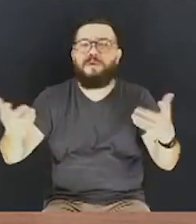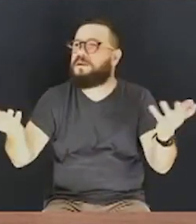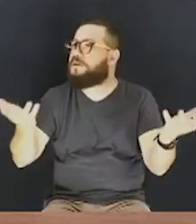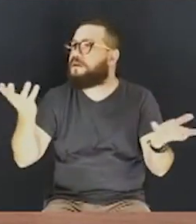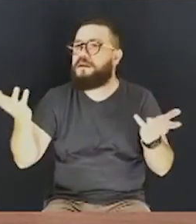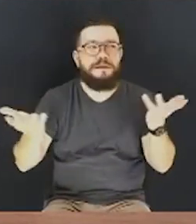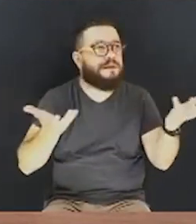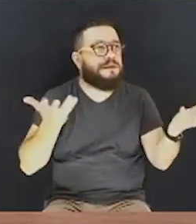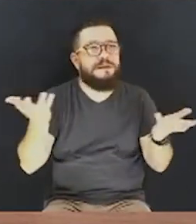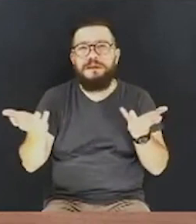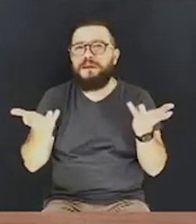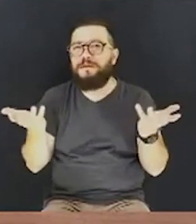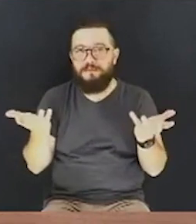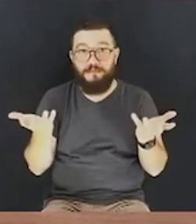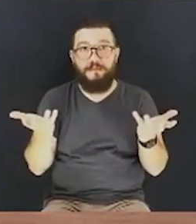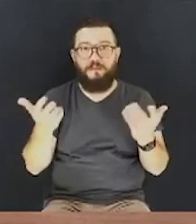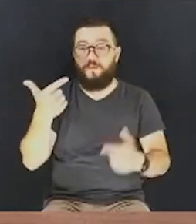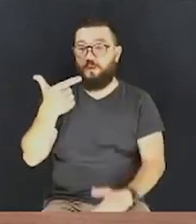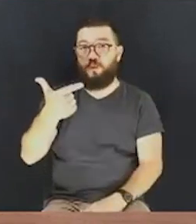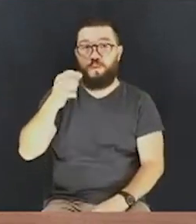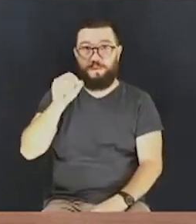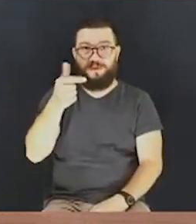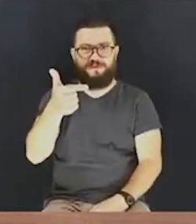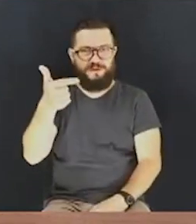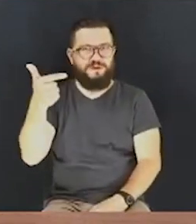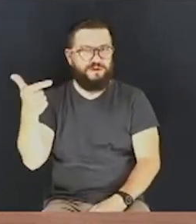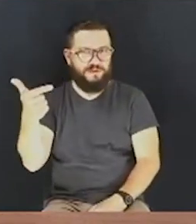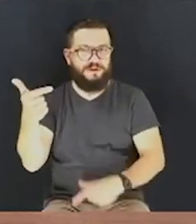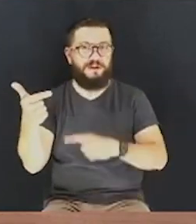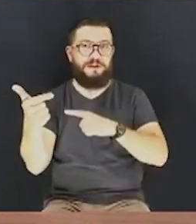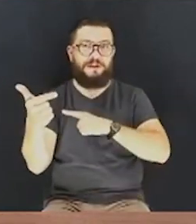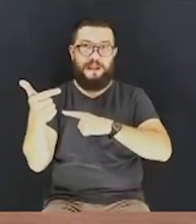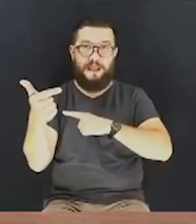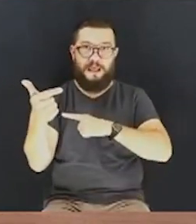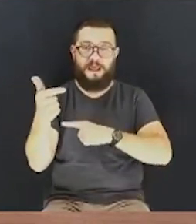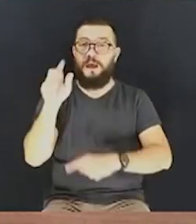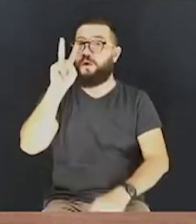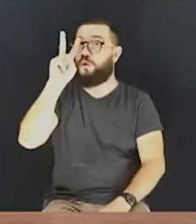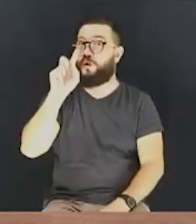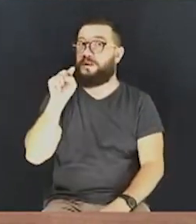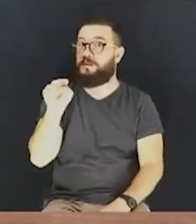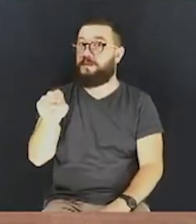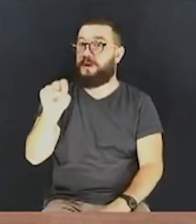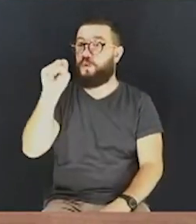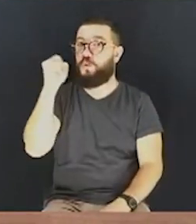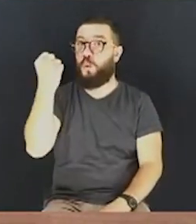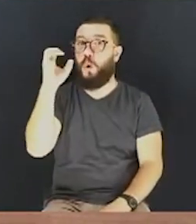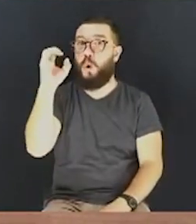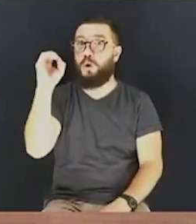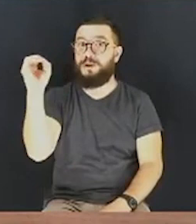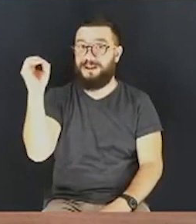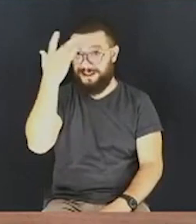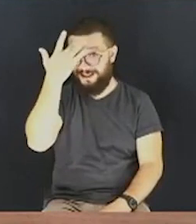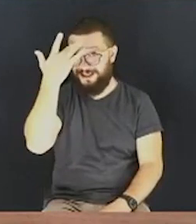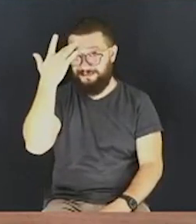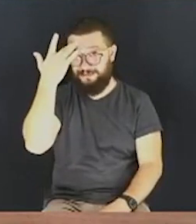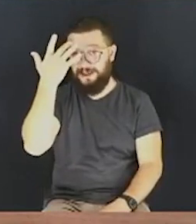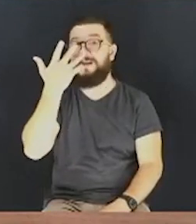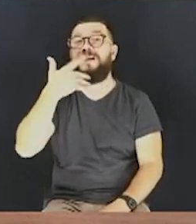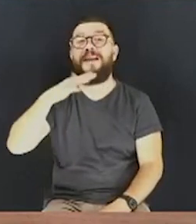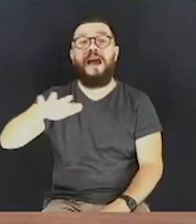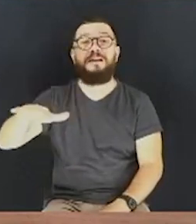em 2022, eram 12.885 crianças entre 0 e 3 anos aguardando por uma